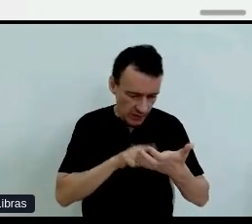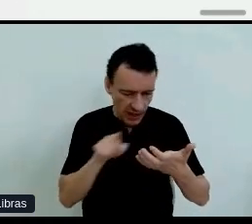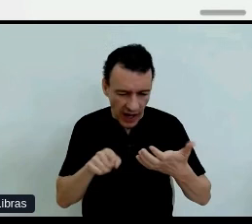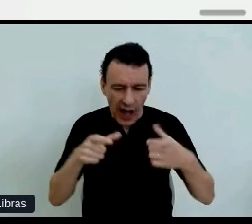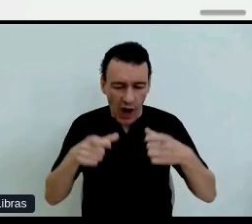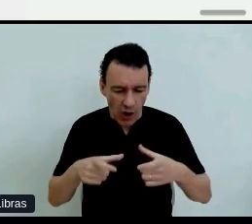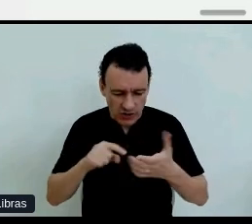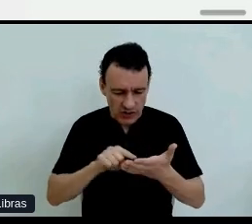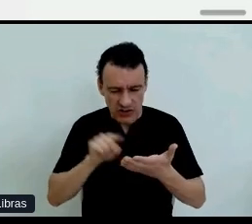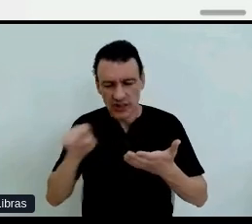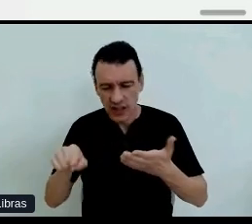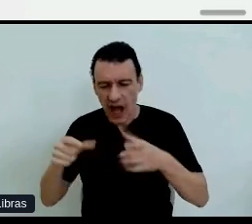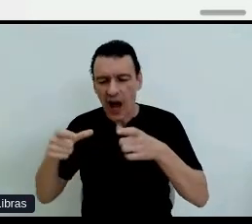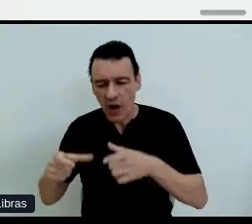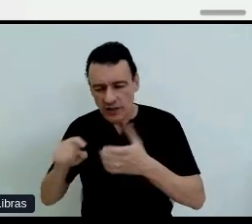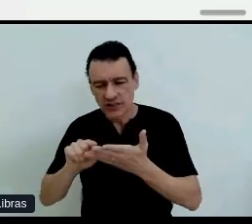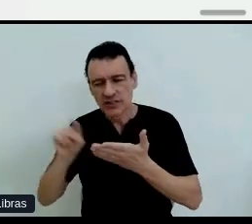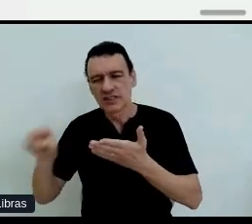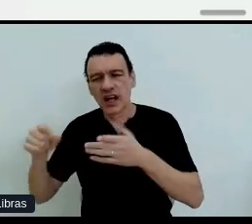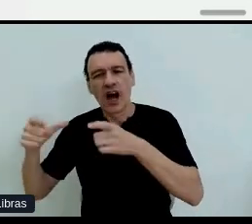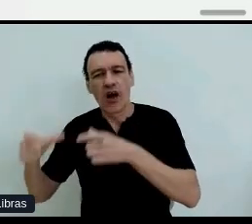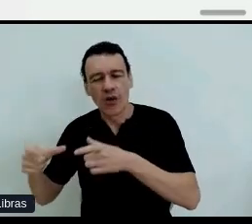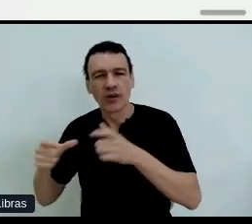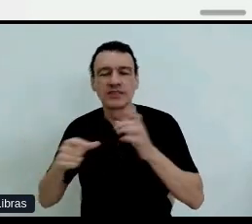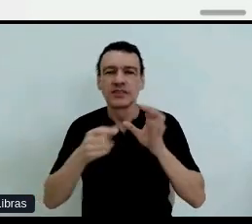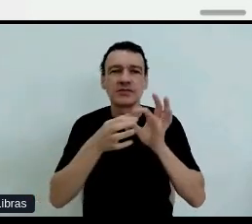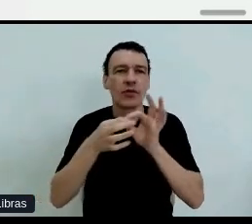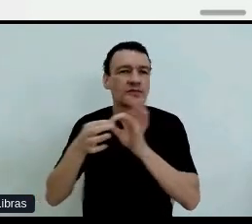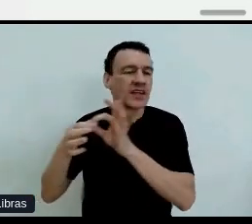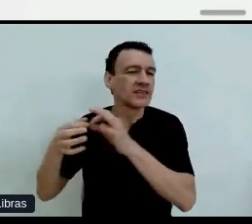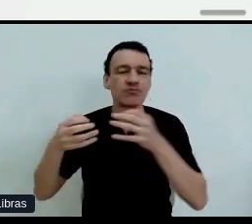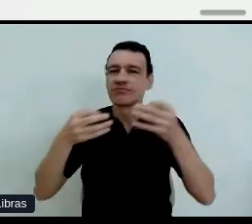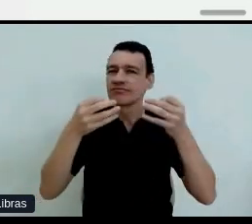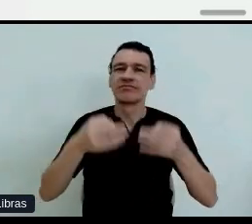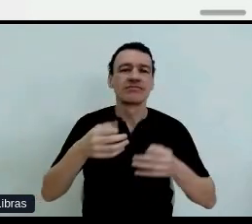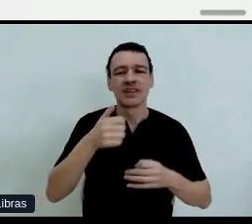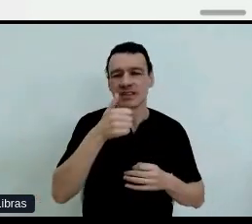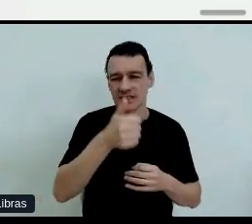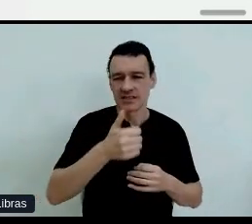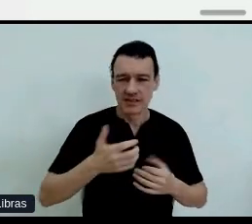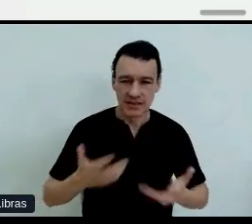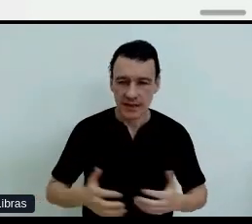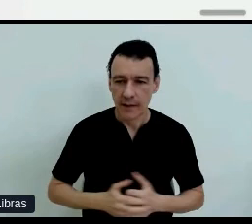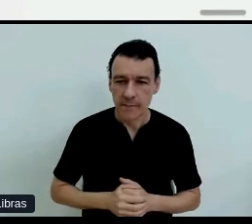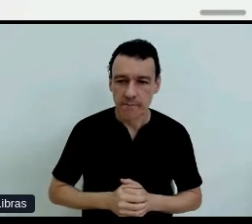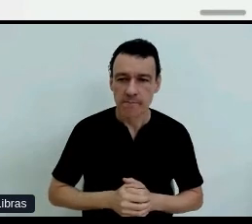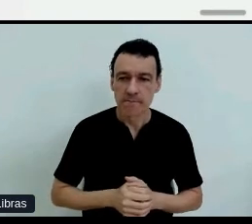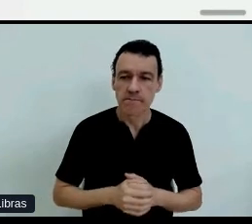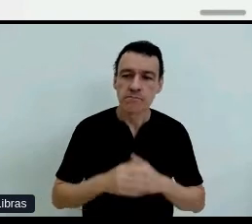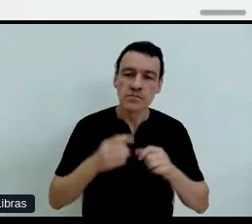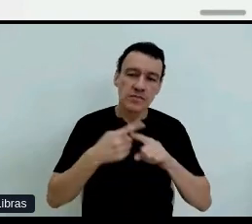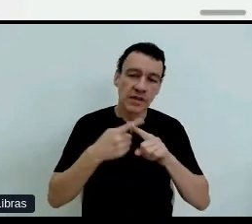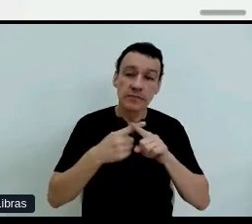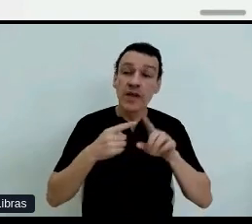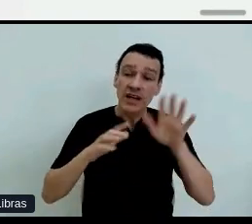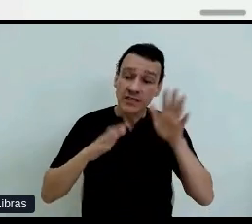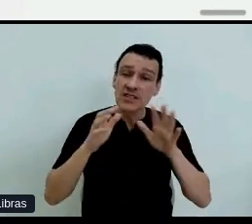situação razoável, né, de contexto, quanto situações onde o contexto pode ser um pouco mais difícil, né?